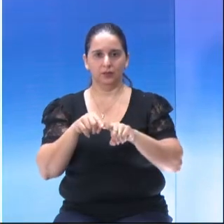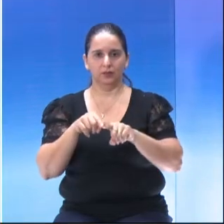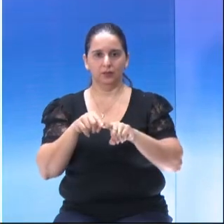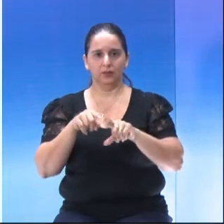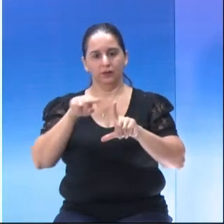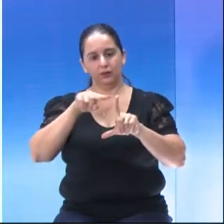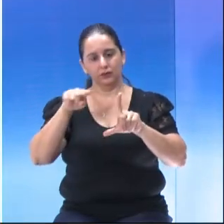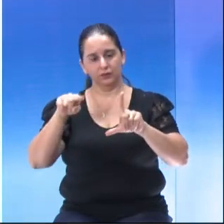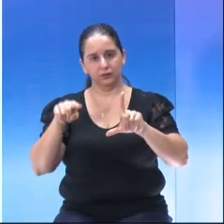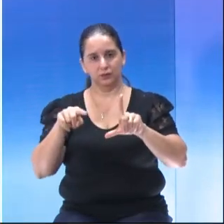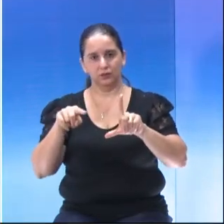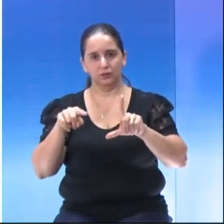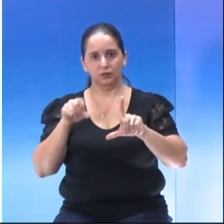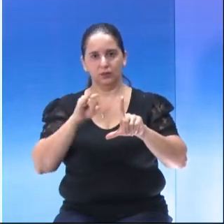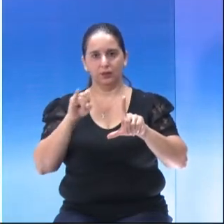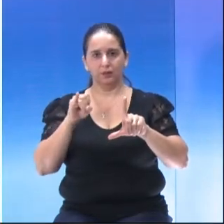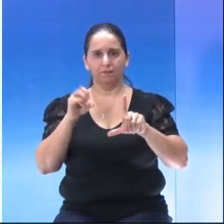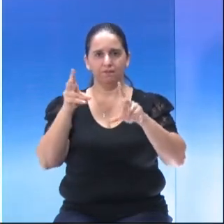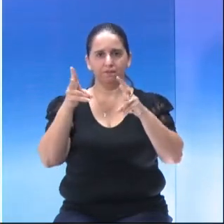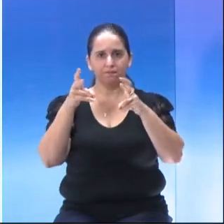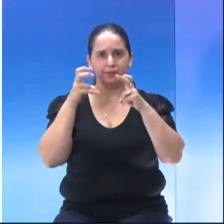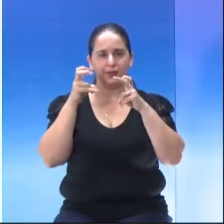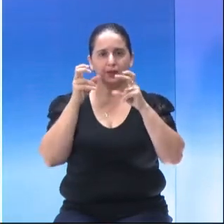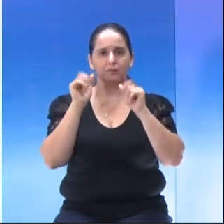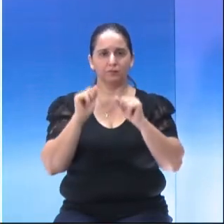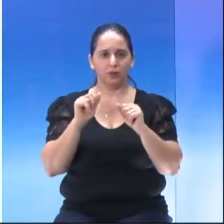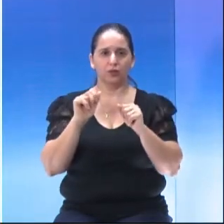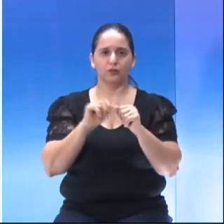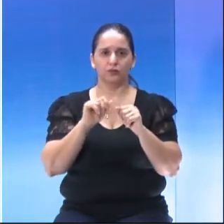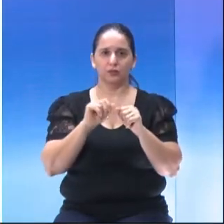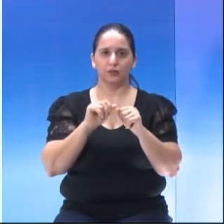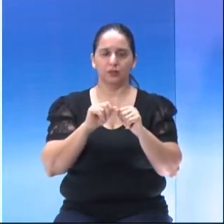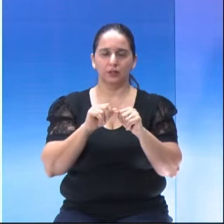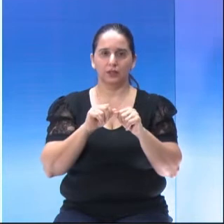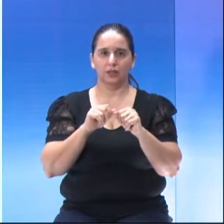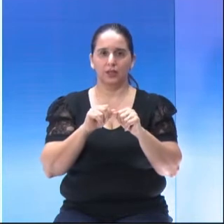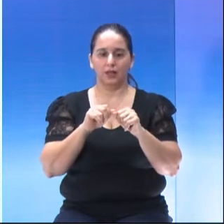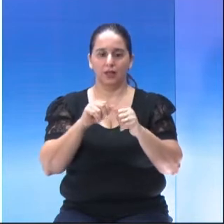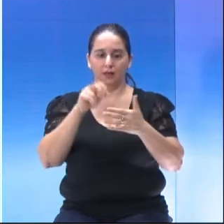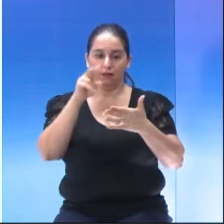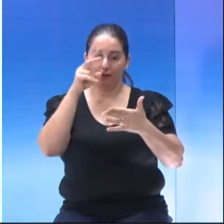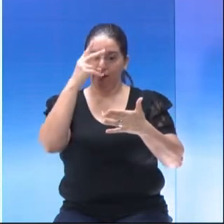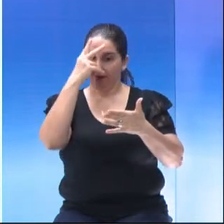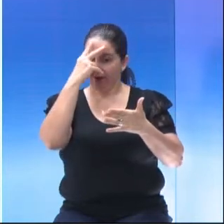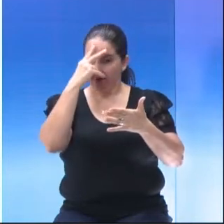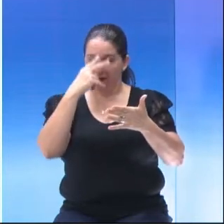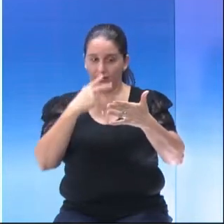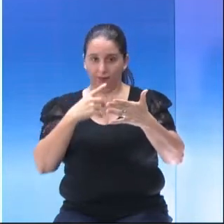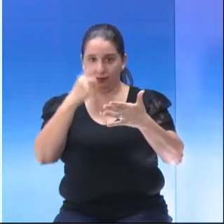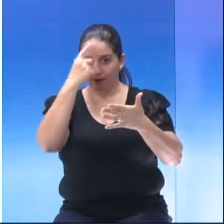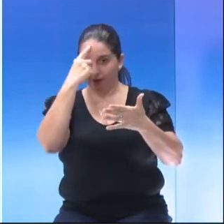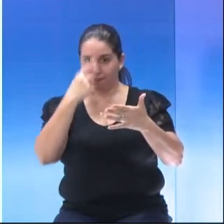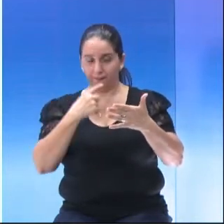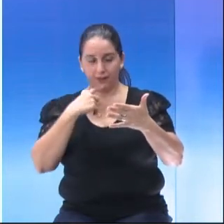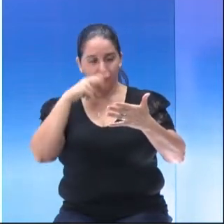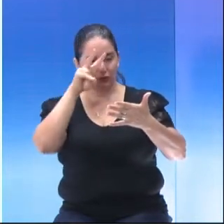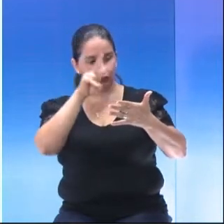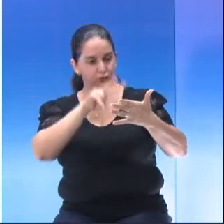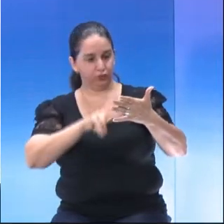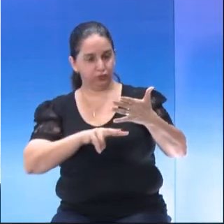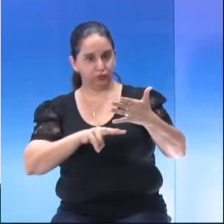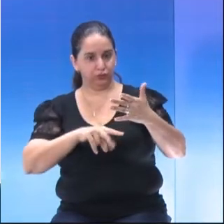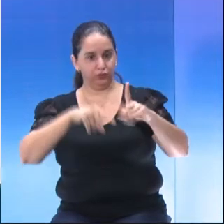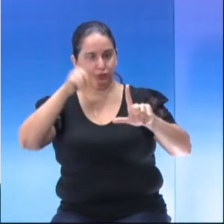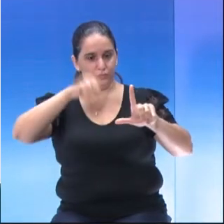em circunferência, o que a gente tiver que a gente pode aproveitar. Lembrando, leitura e interpretação, pessoal. Então veja aí,